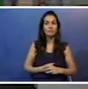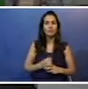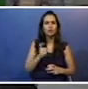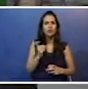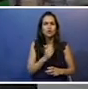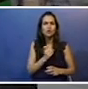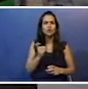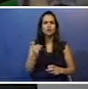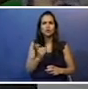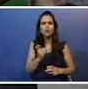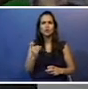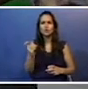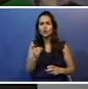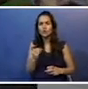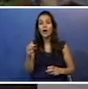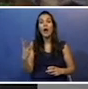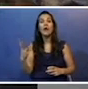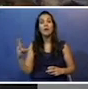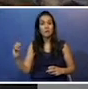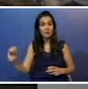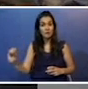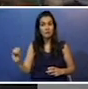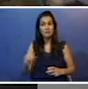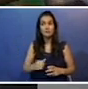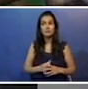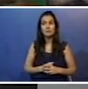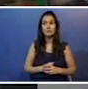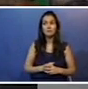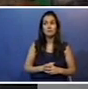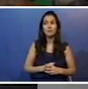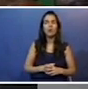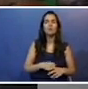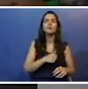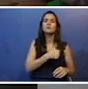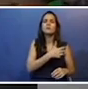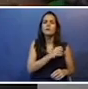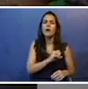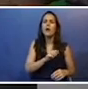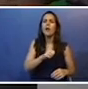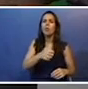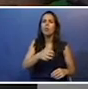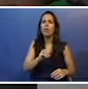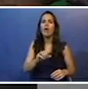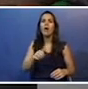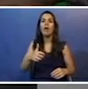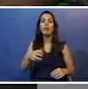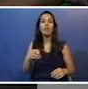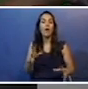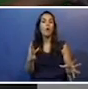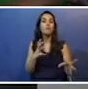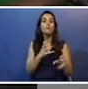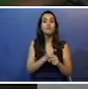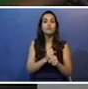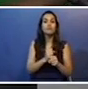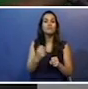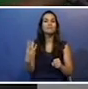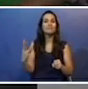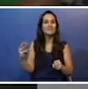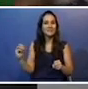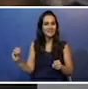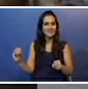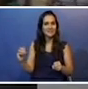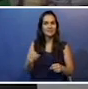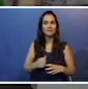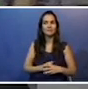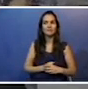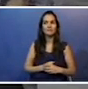vendo? É igual a 10, mais 10, mais 10, somando os 3,